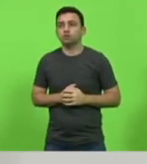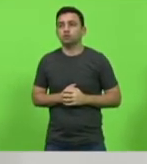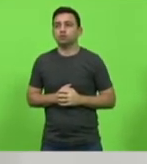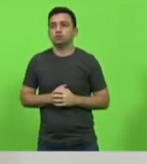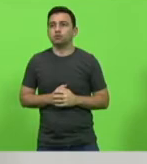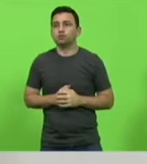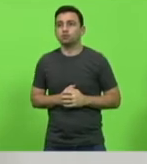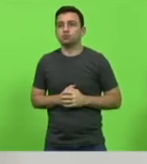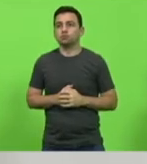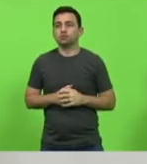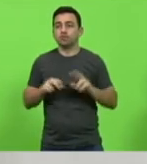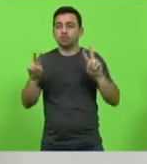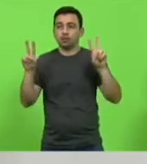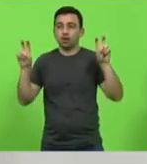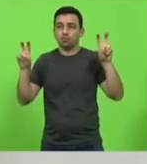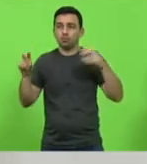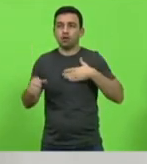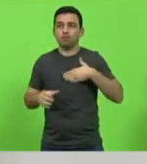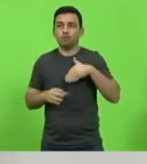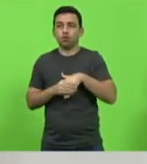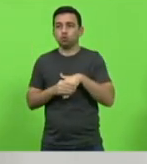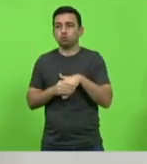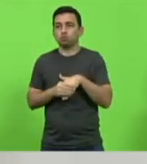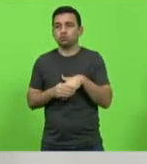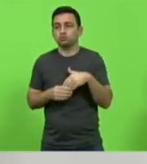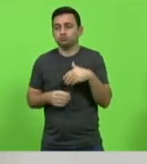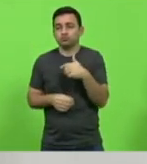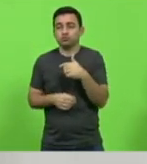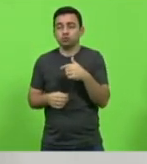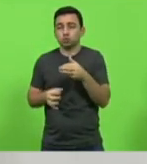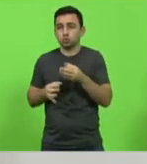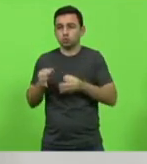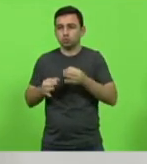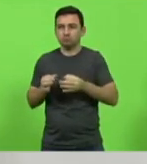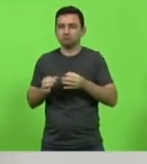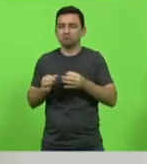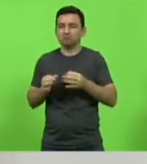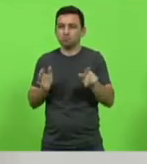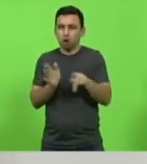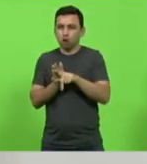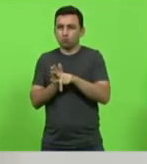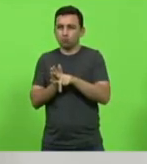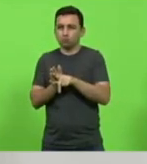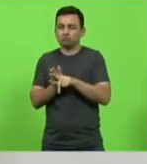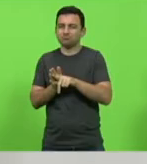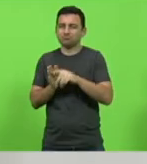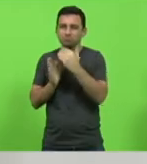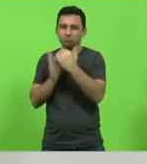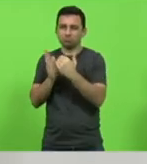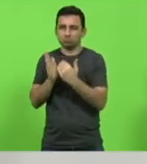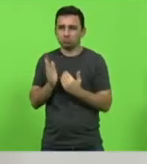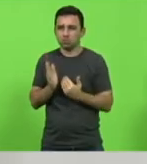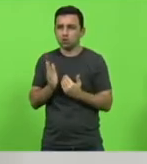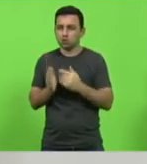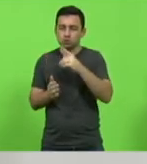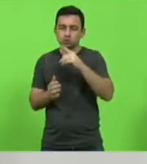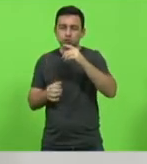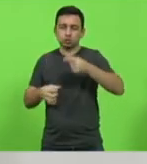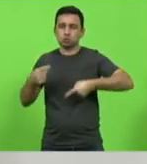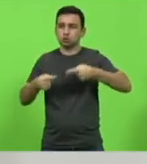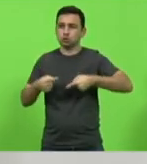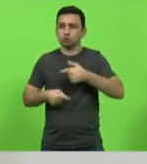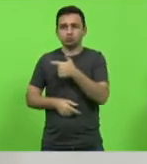voto é juridicamente numa viu que discutir Ministério Público Tribunal de Contas Polícia